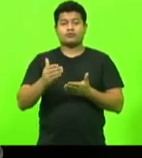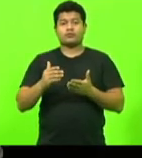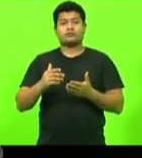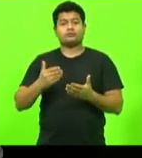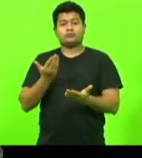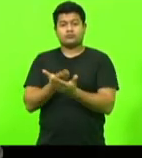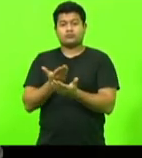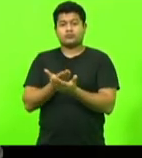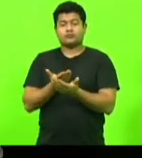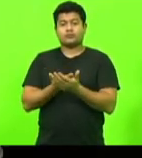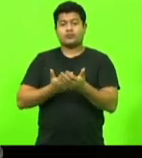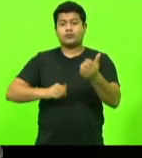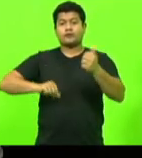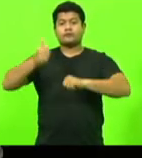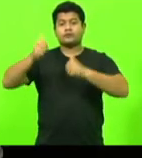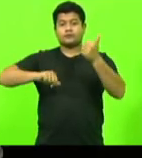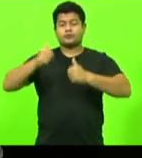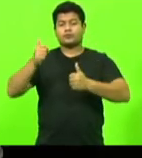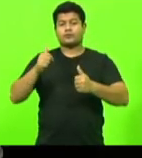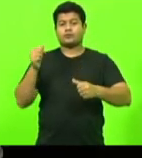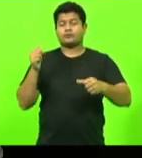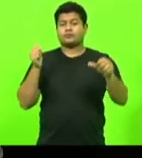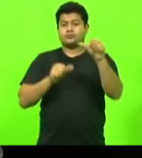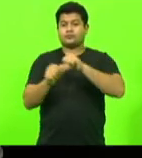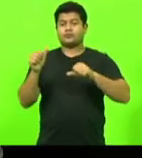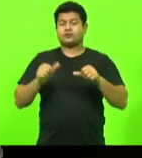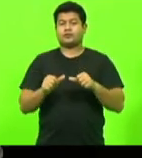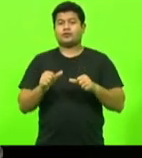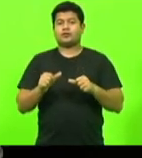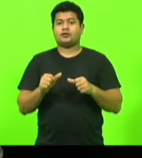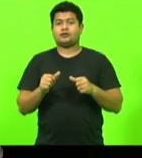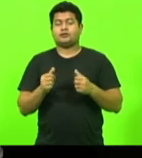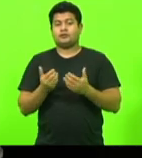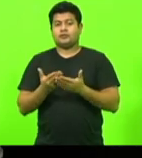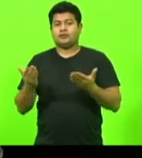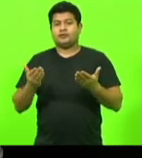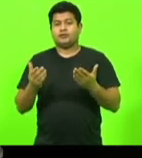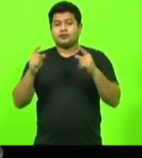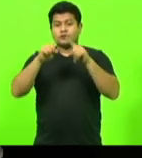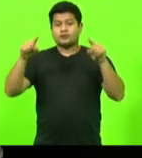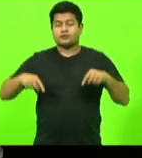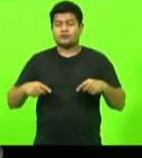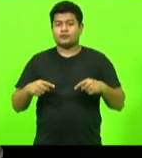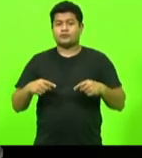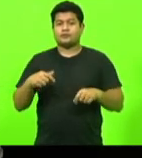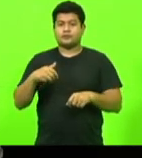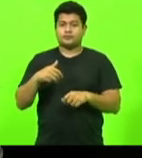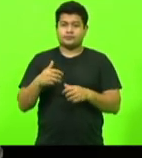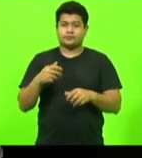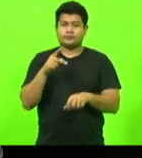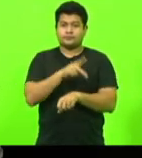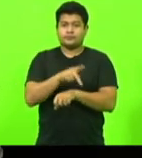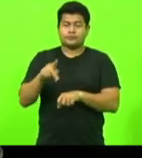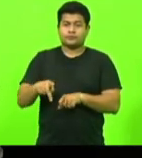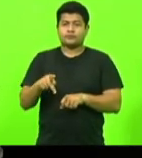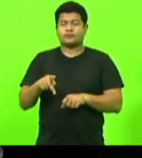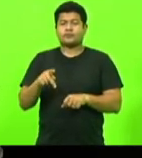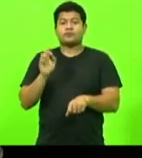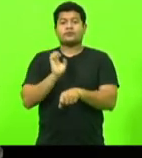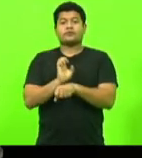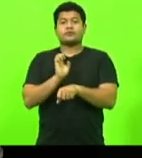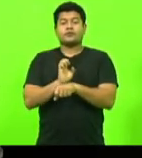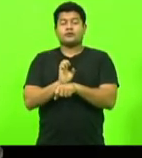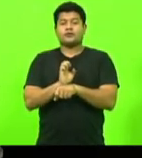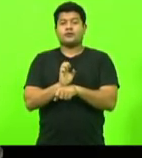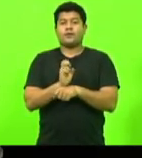para analisar modificações na carreira dos servidores do Magistério Público Estadual, como se pôde verificar, no